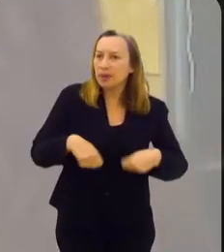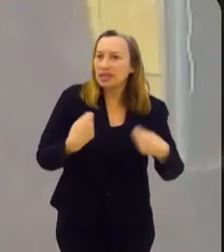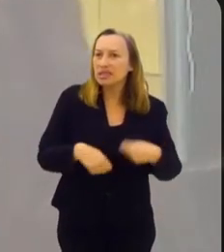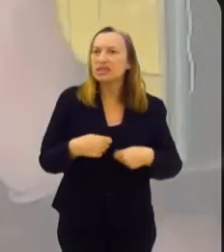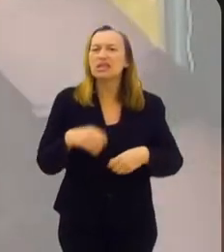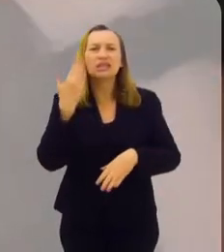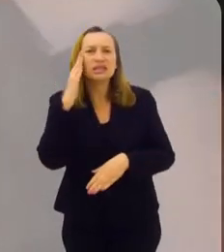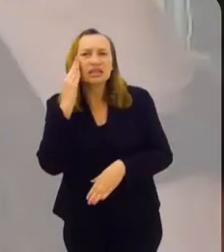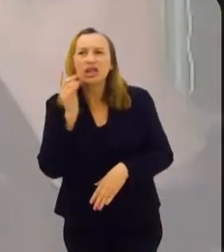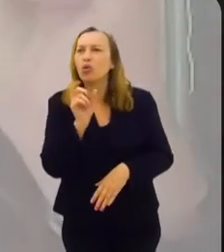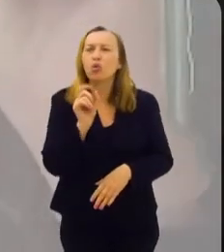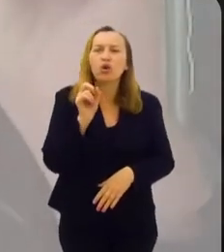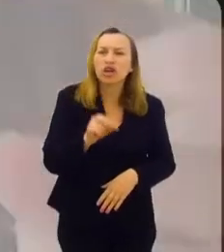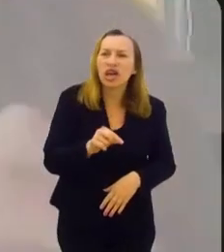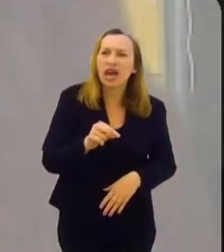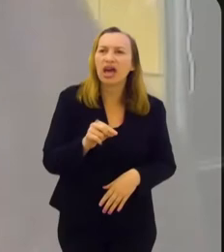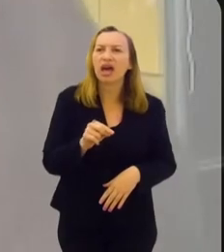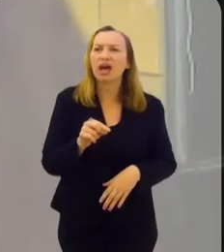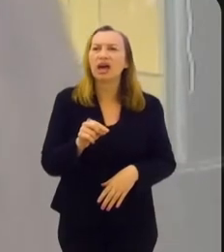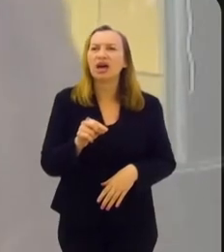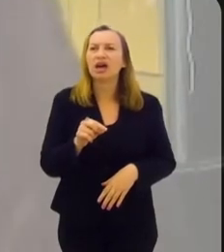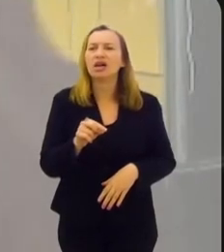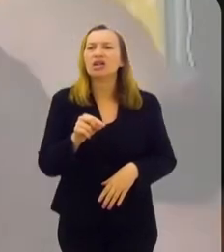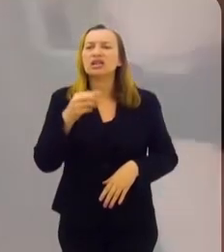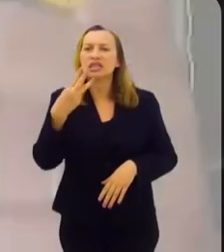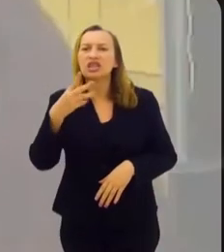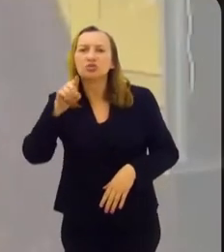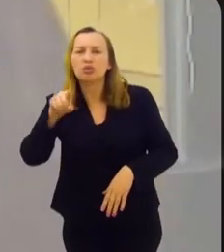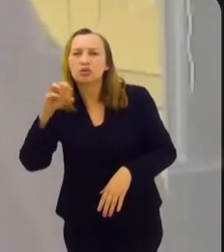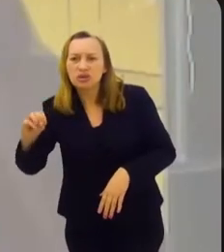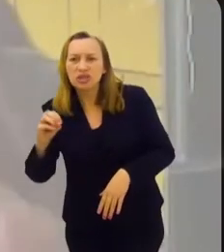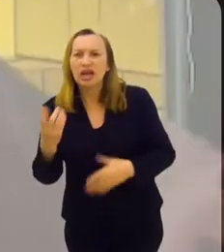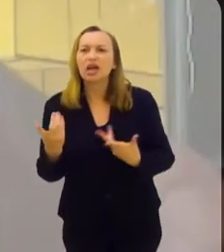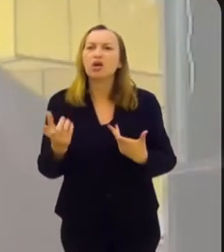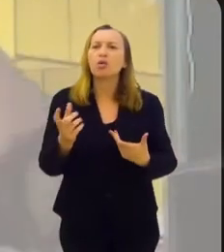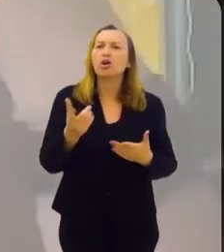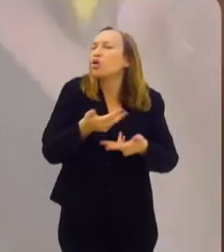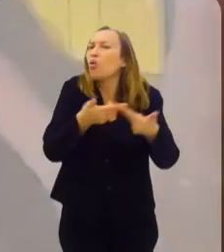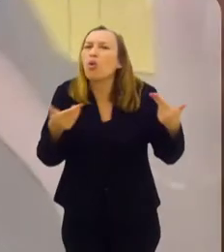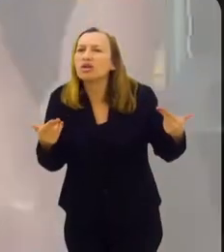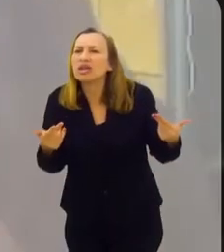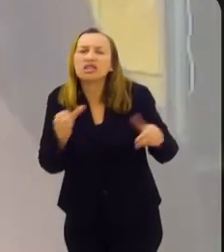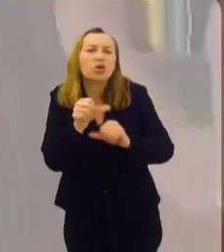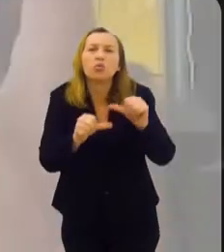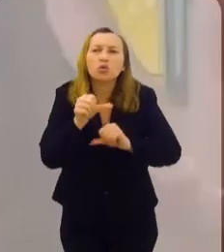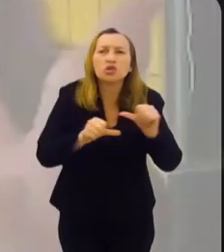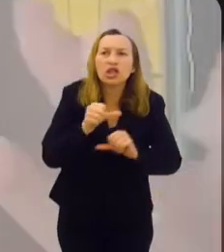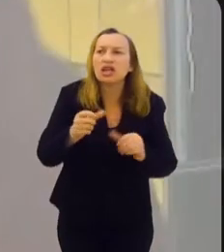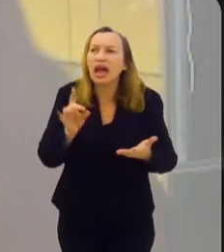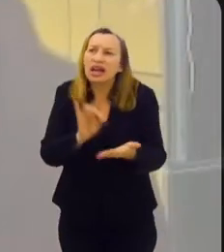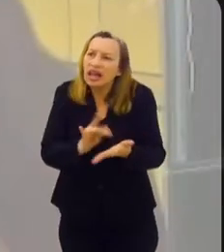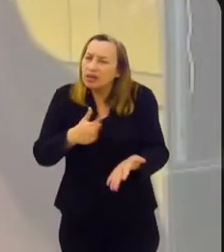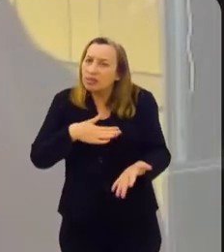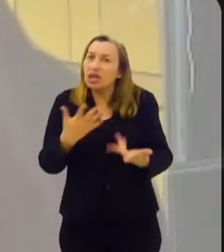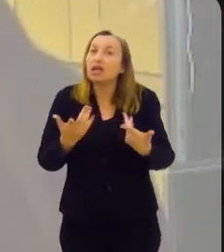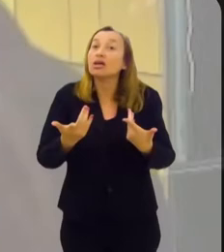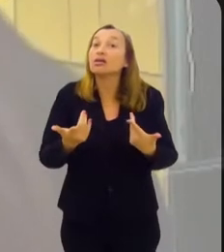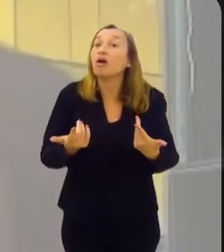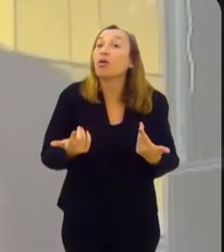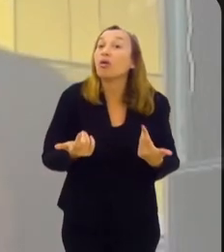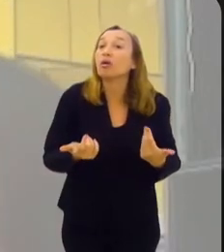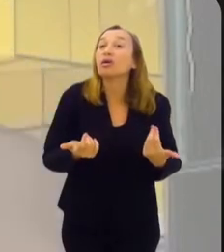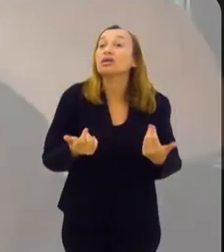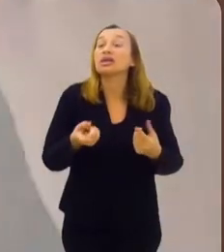que precisa de uma... entender o que é blockchain, o que é a Web 3.0, né? Que raios de coisas são essas que estão mudando a